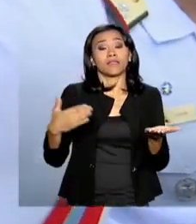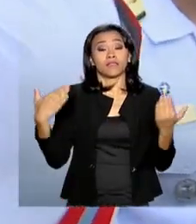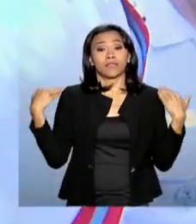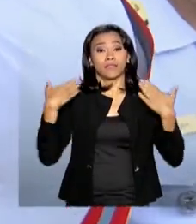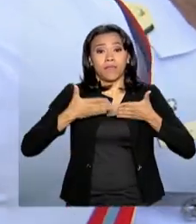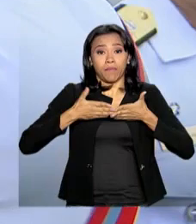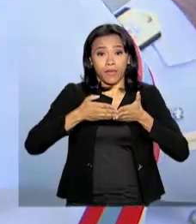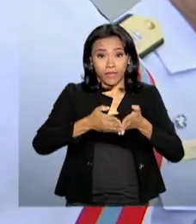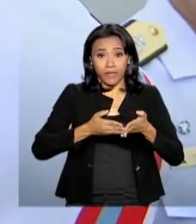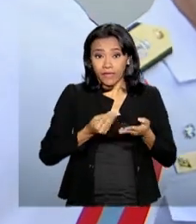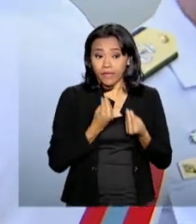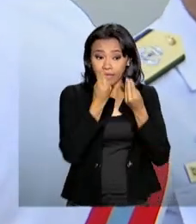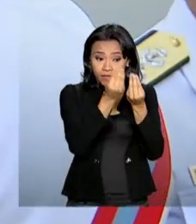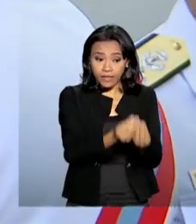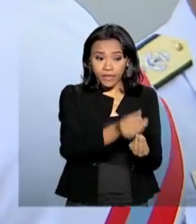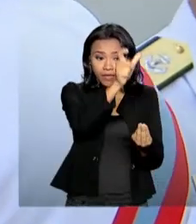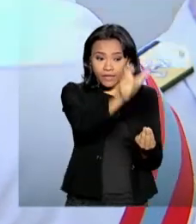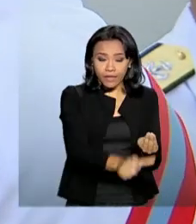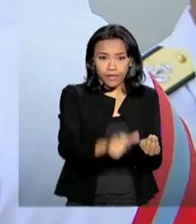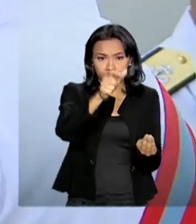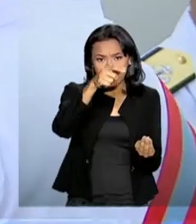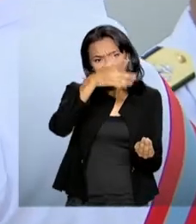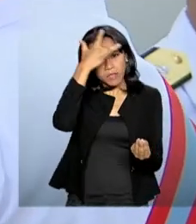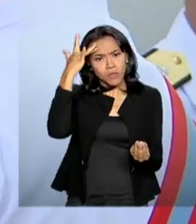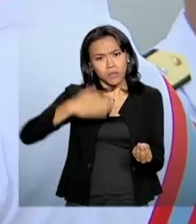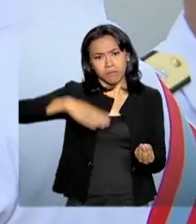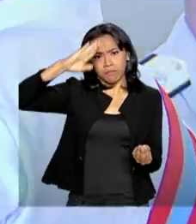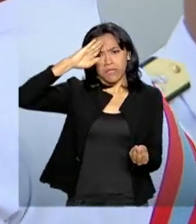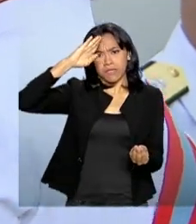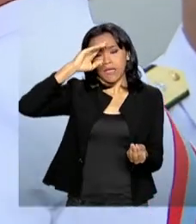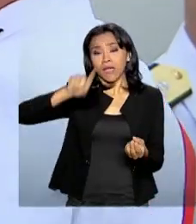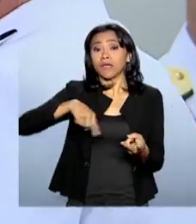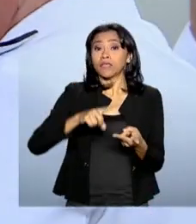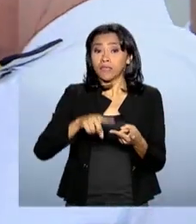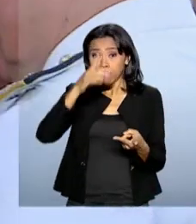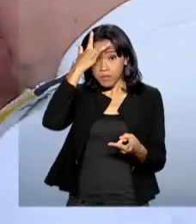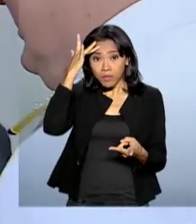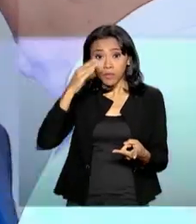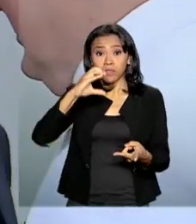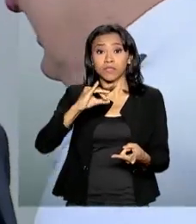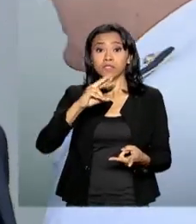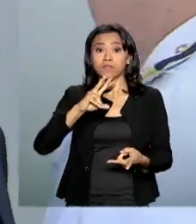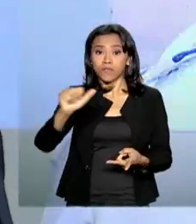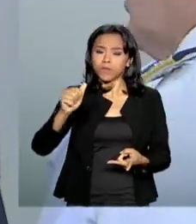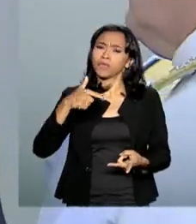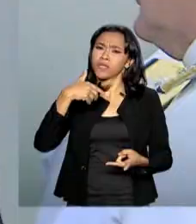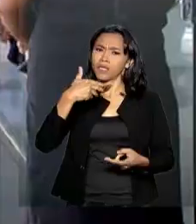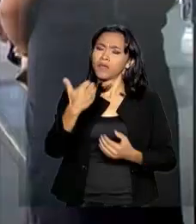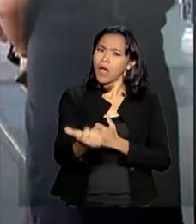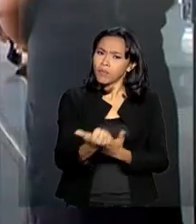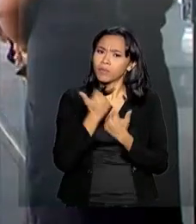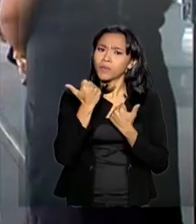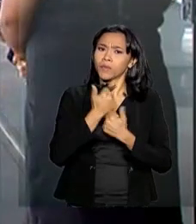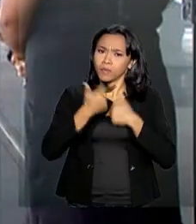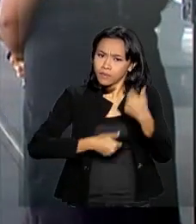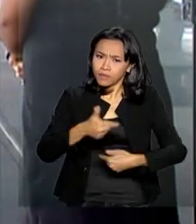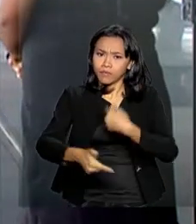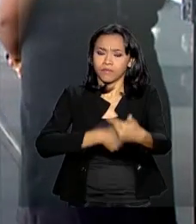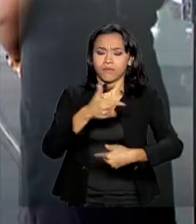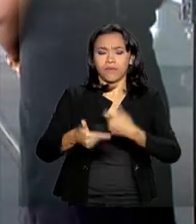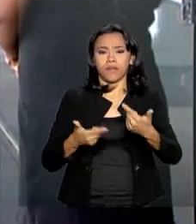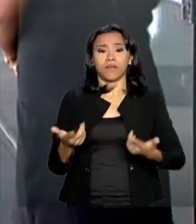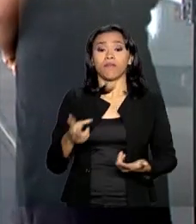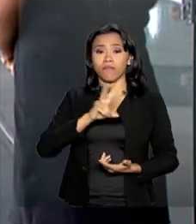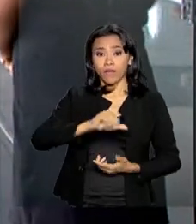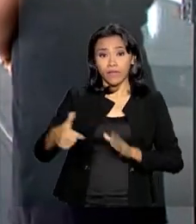personalidades civis e militares que prestaram relevantes serviços à instituição. A TVNBR vai transmitir ao vivo a cerimônia